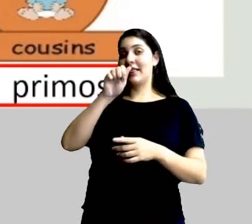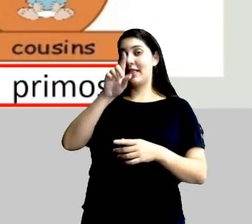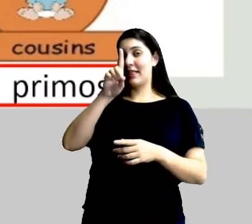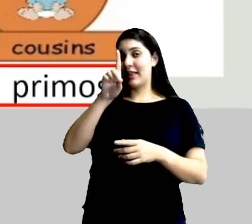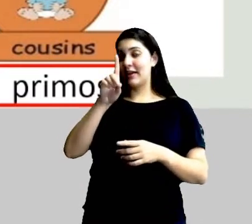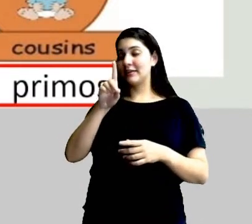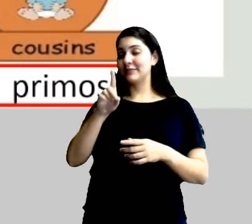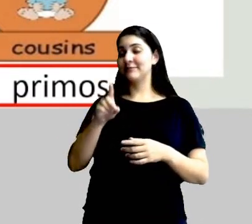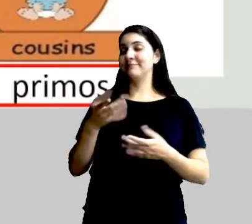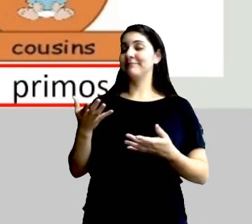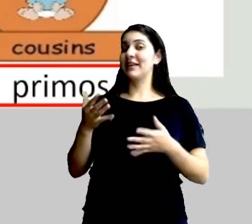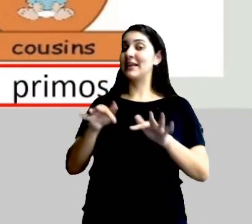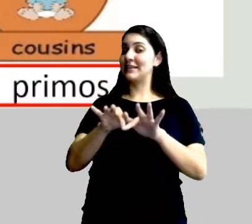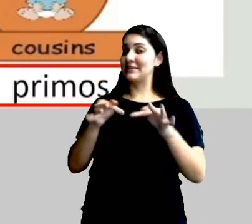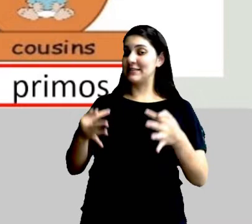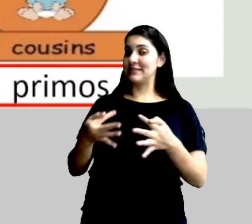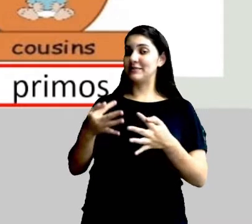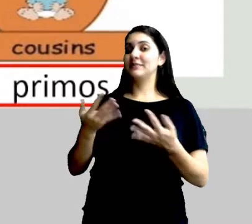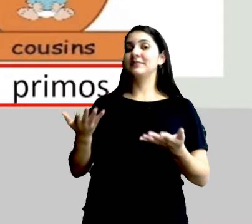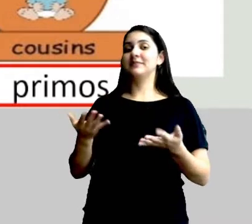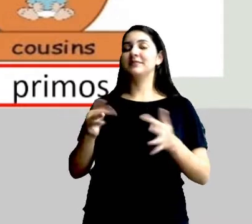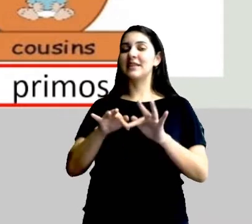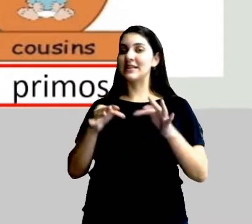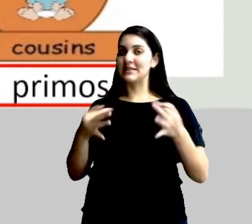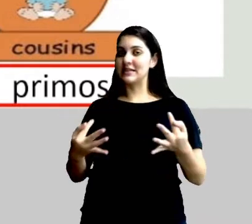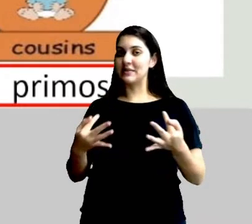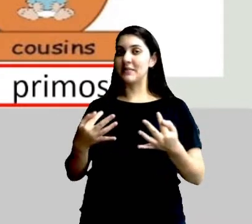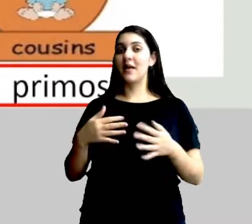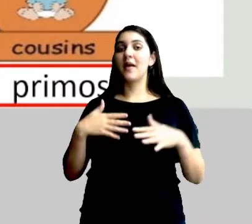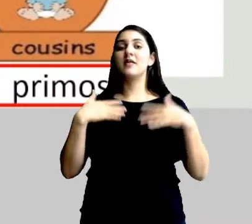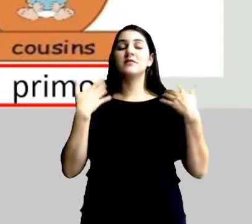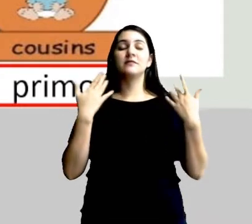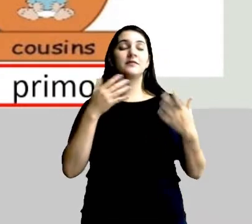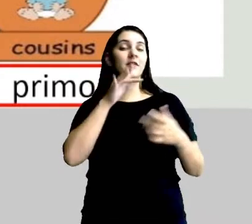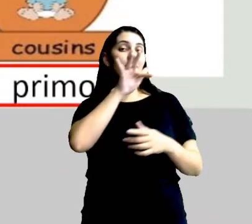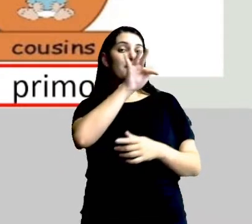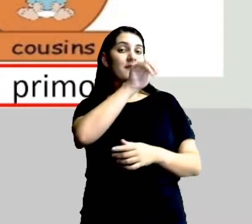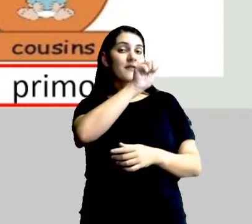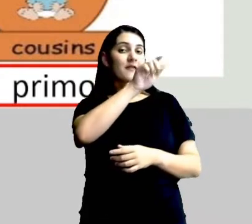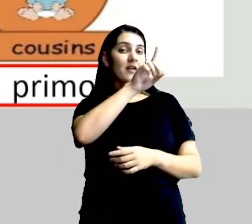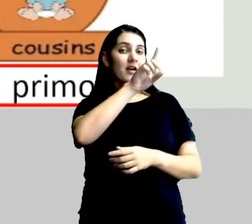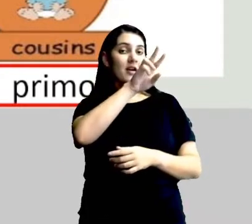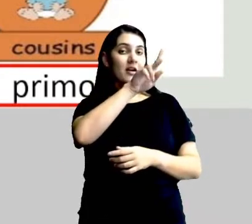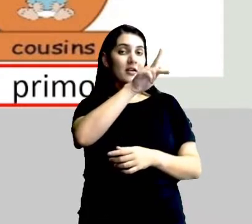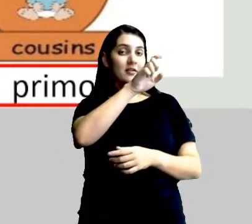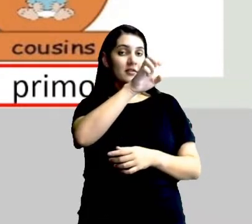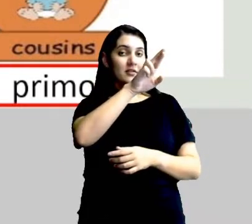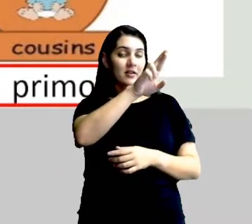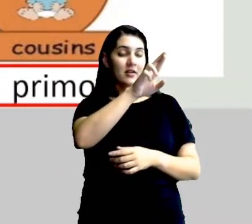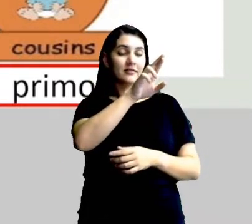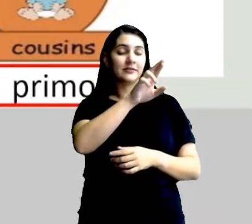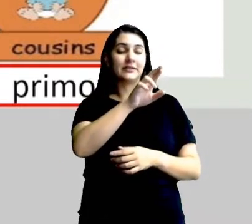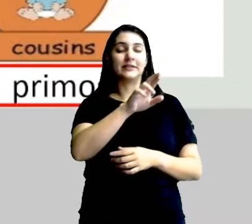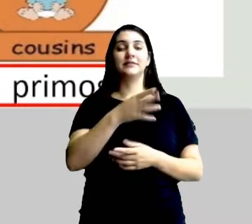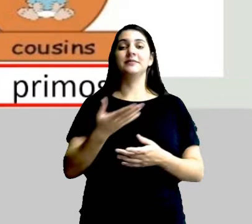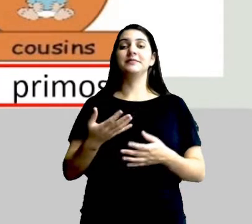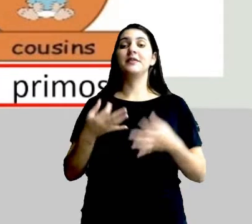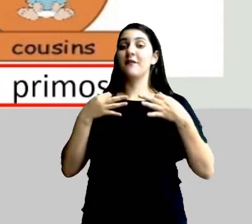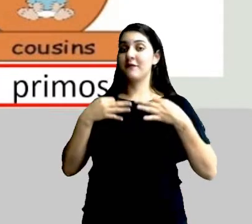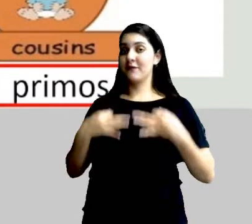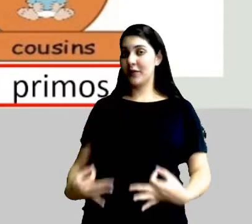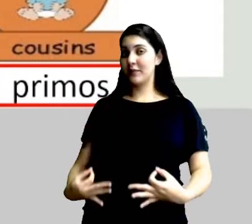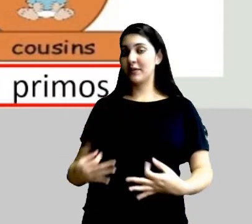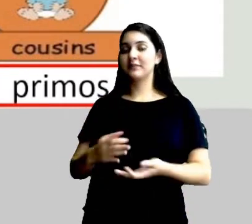duas palavrinhas, dad e daddy, são informais. Father é a formal, por isso que está aqui na